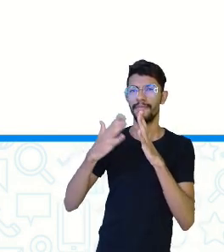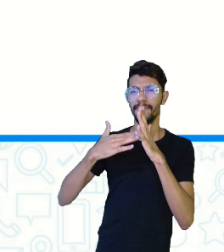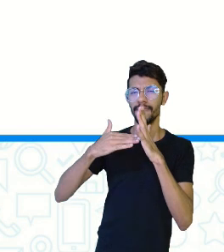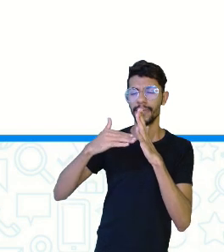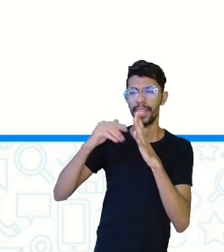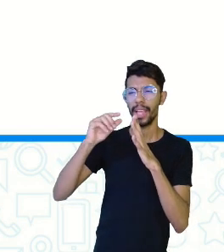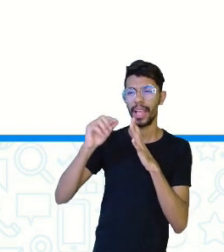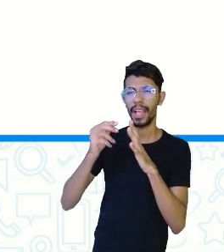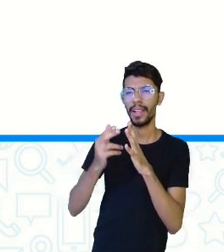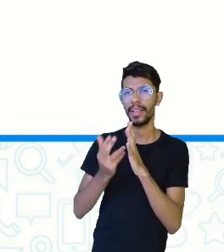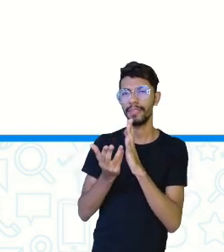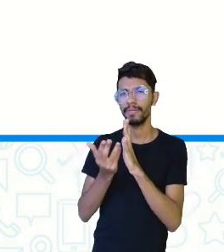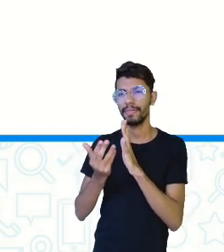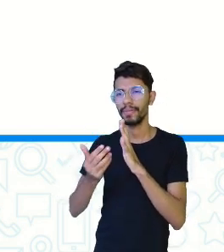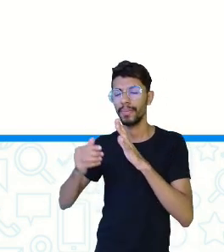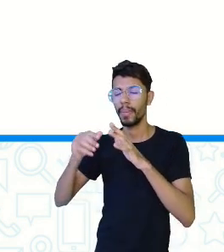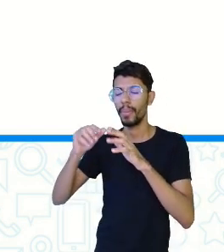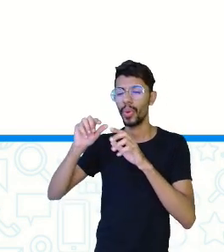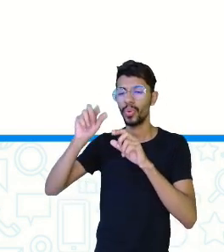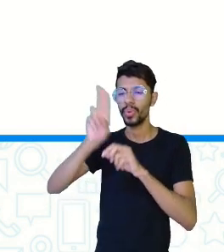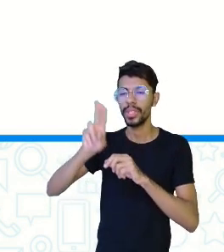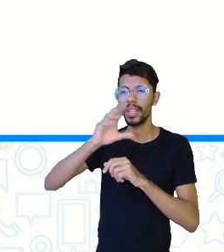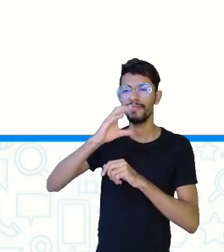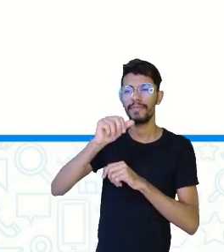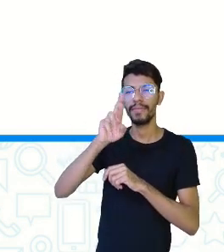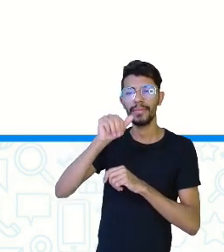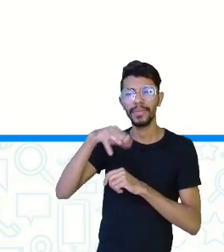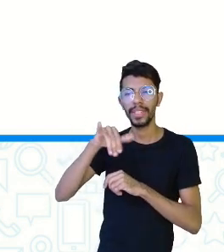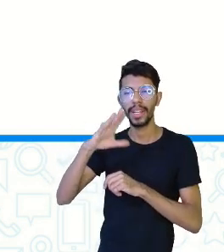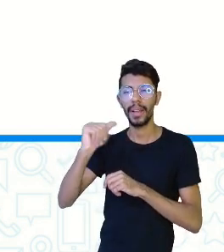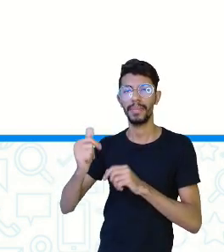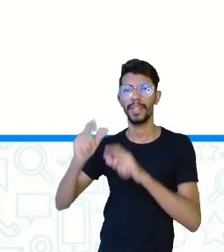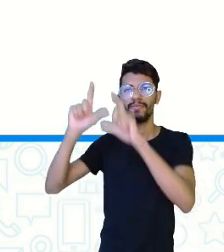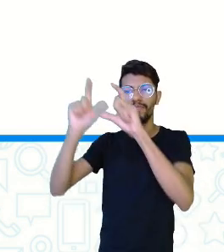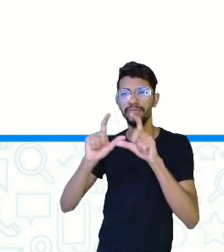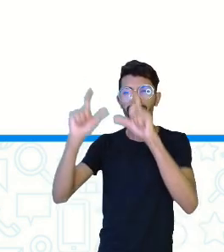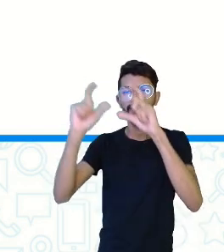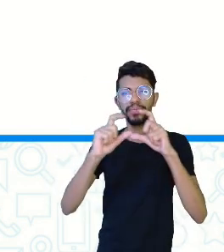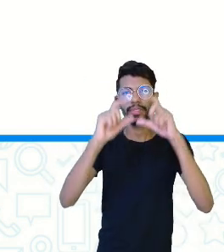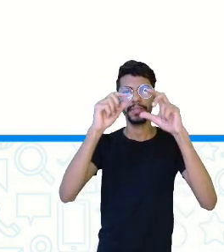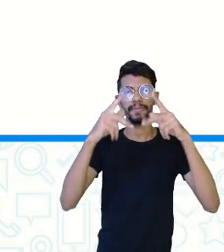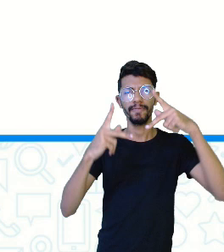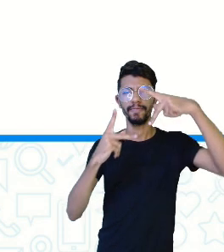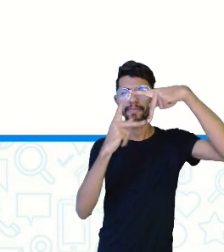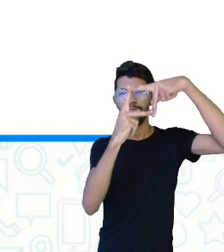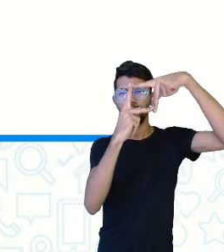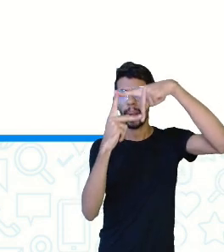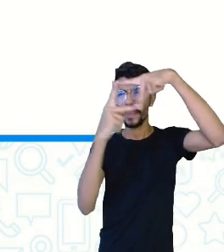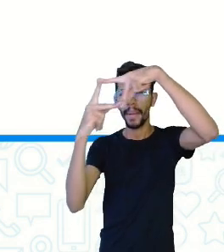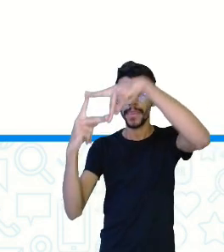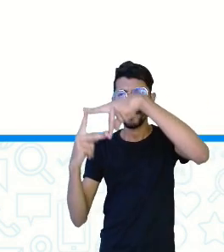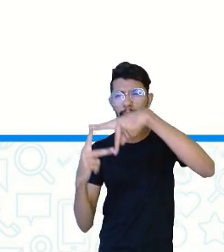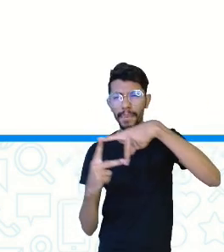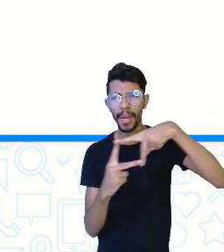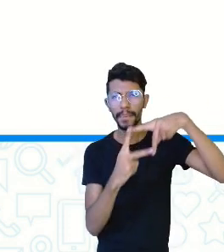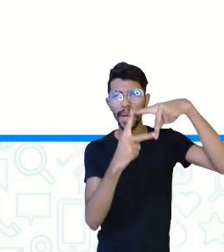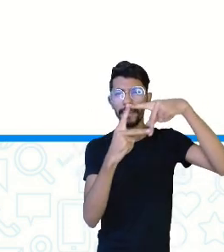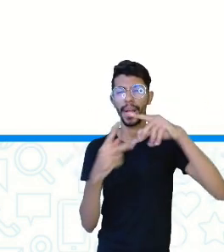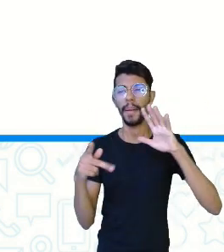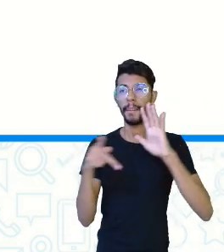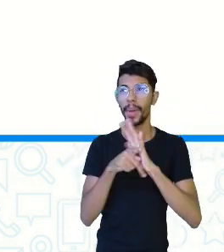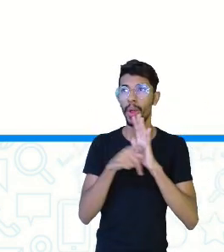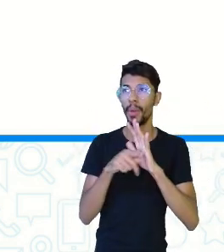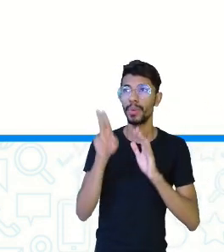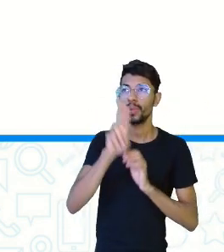que ele compra por unidade. Isso mesmo, ele está comprando as pedrinhas da cerâmica por unidade.